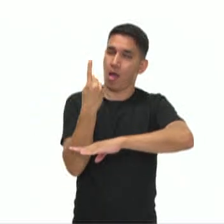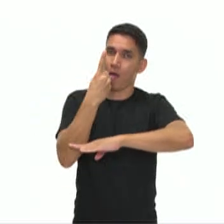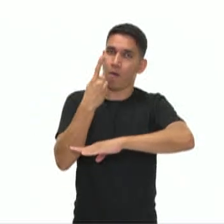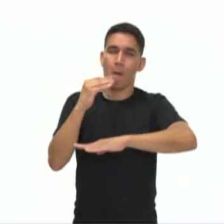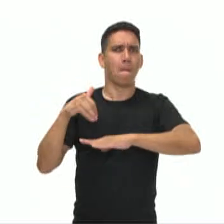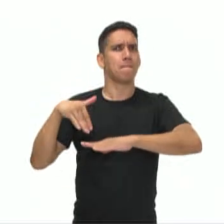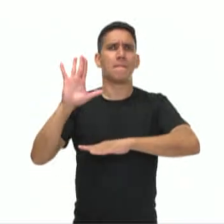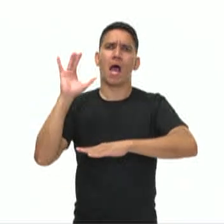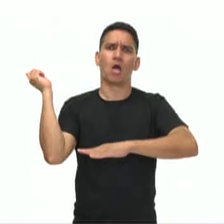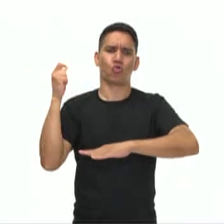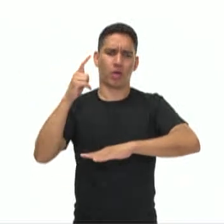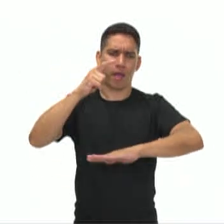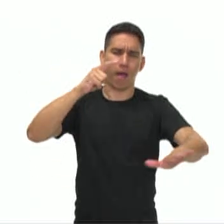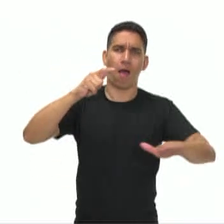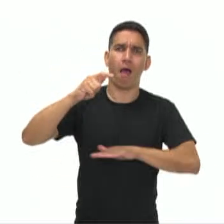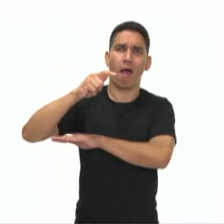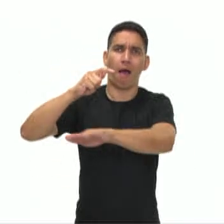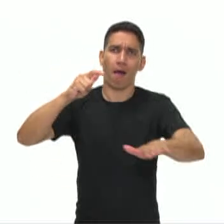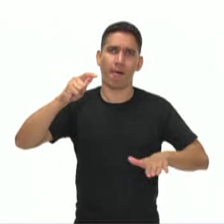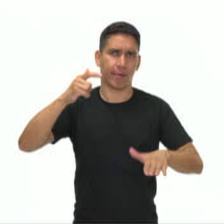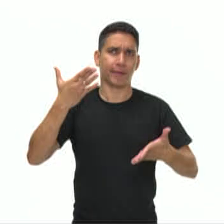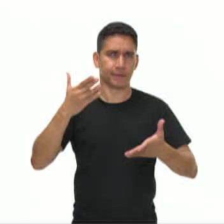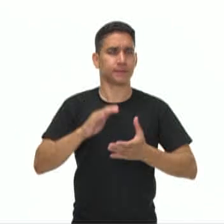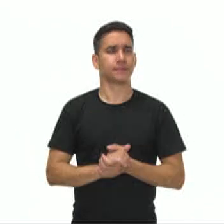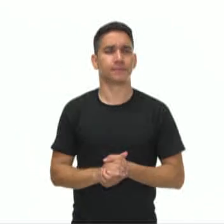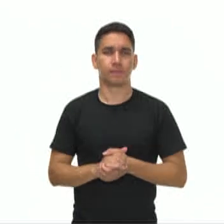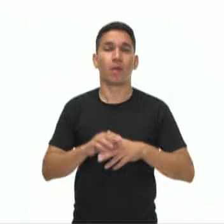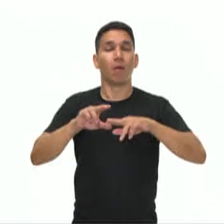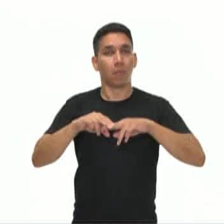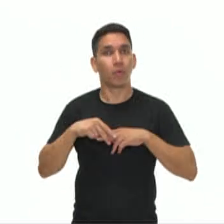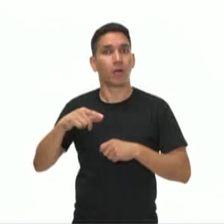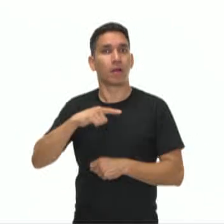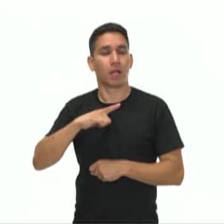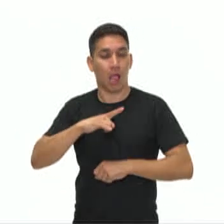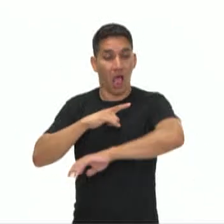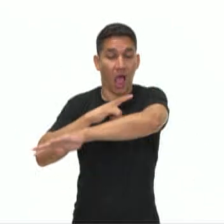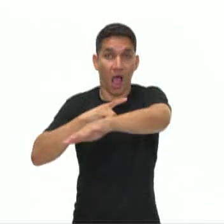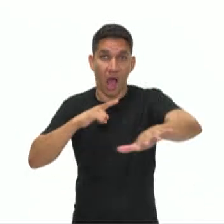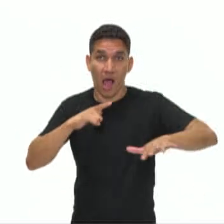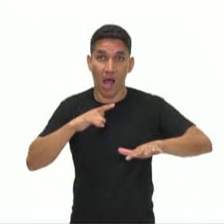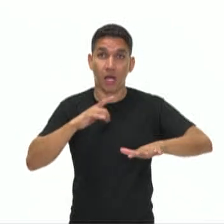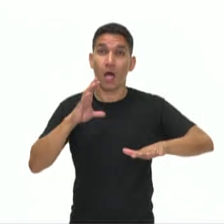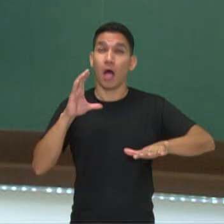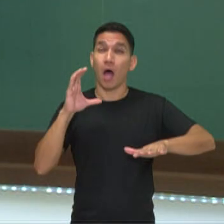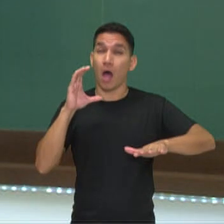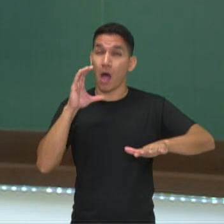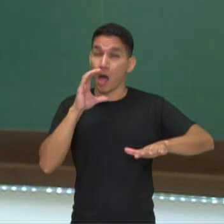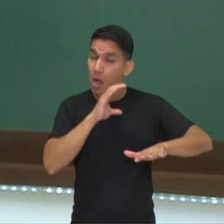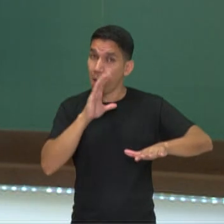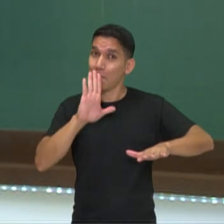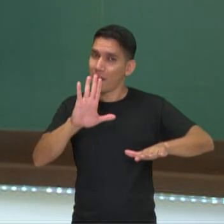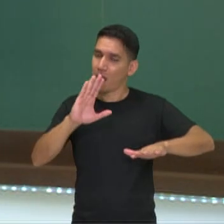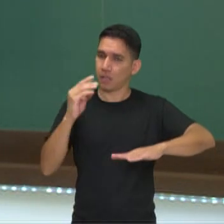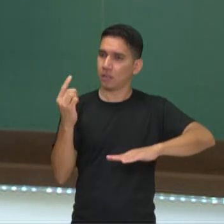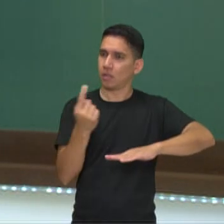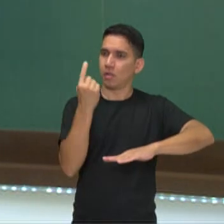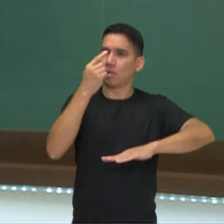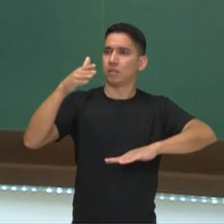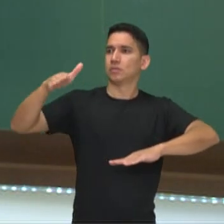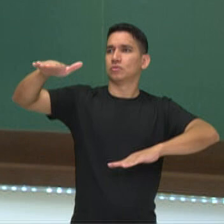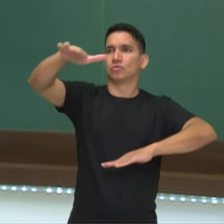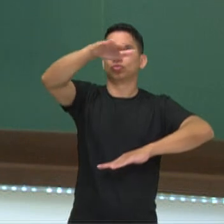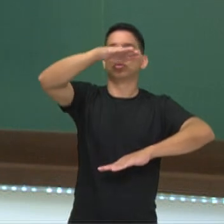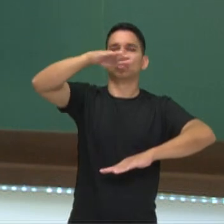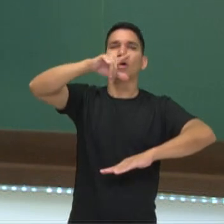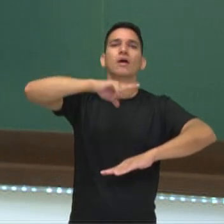a baixa latitude, tá? Ou seja, está num clima quente, mesmo assim a parte mais alta, pela